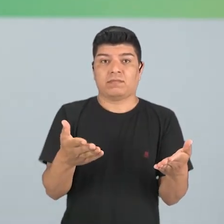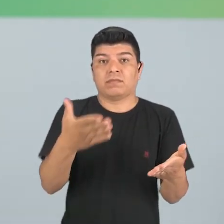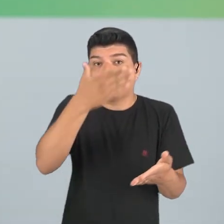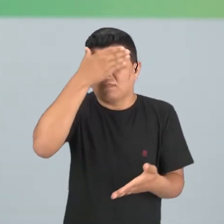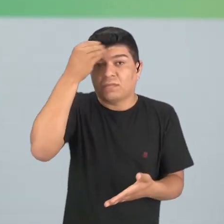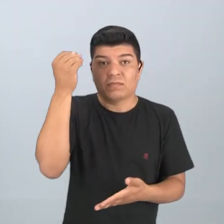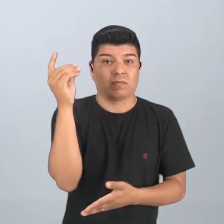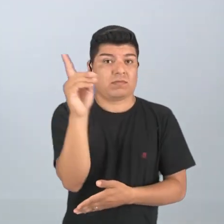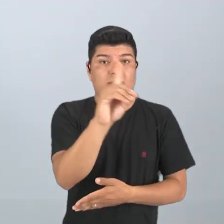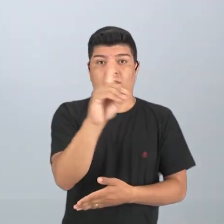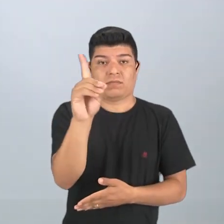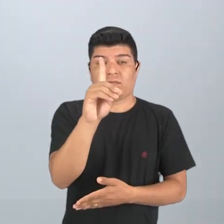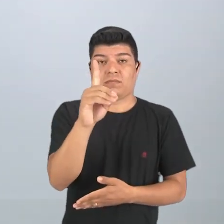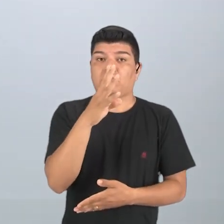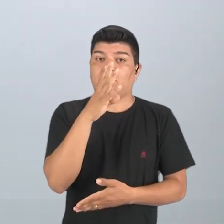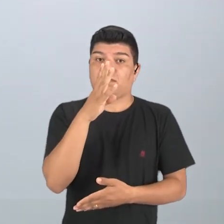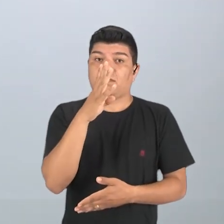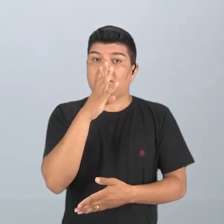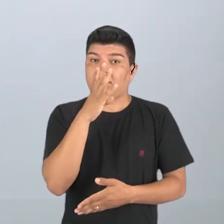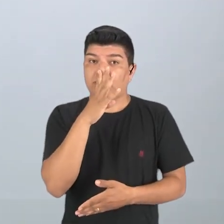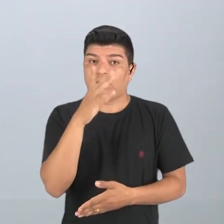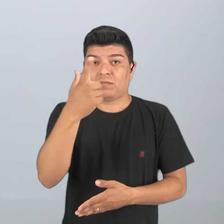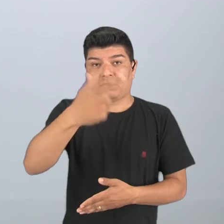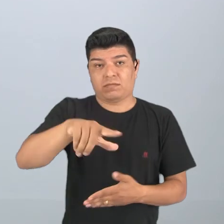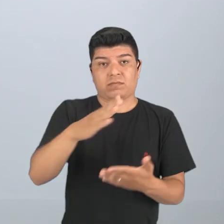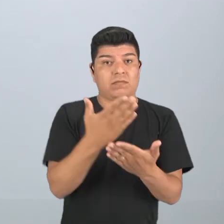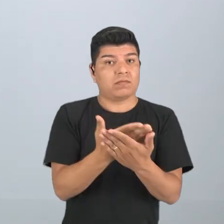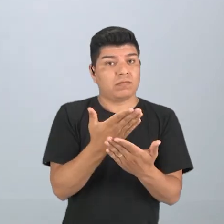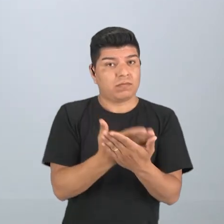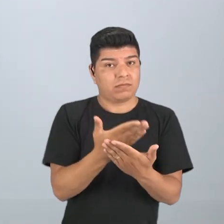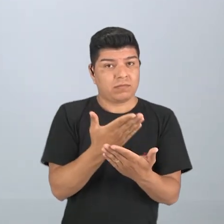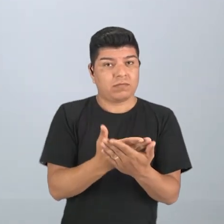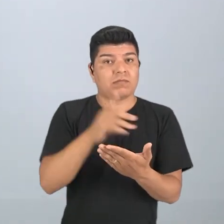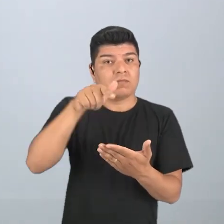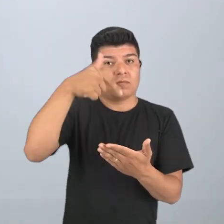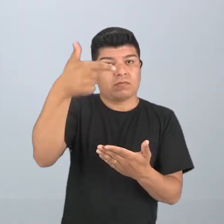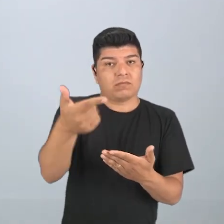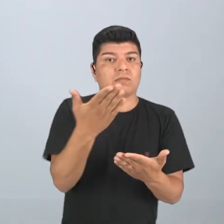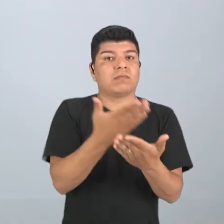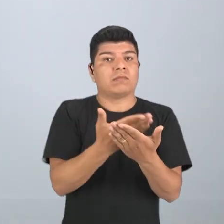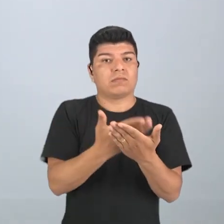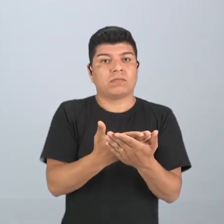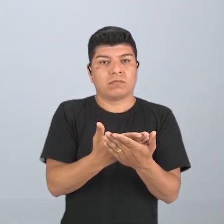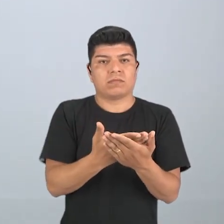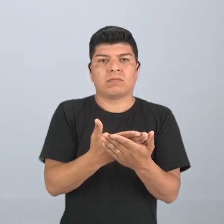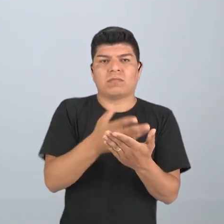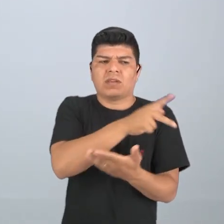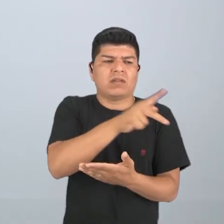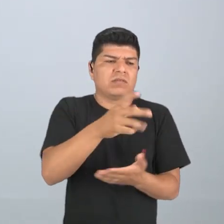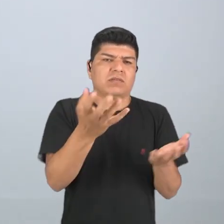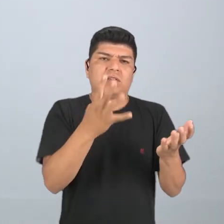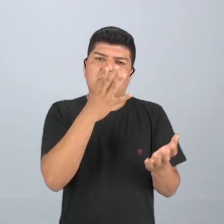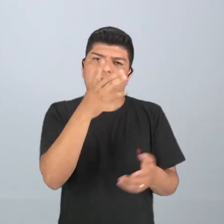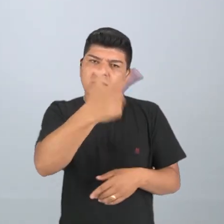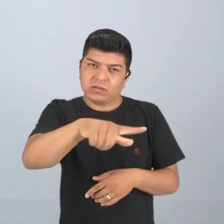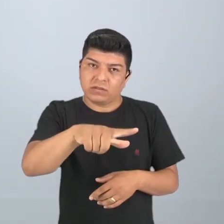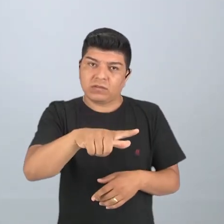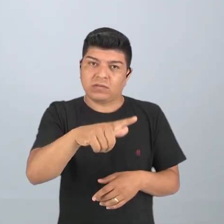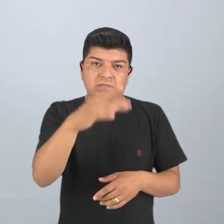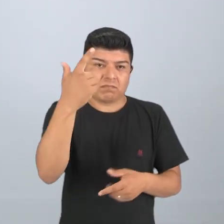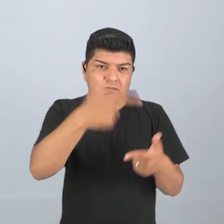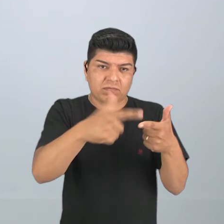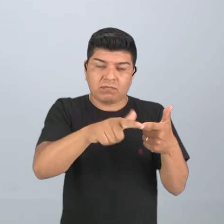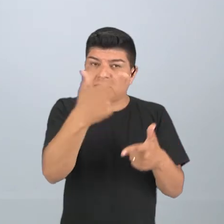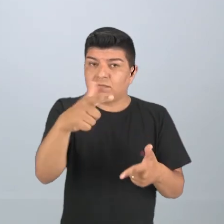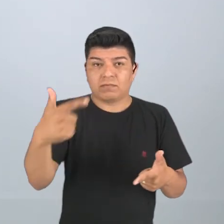não esqueça, para você acessar essa aula e outras aulas... Ah, professor, eu quero assistir essa aula novamente. Não tem